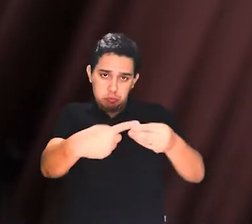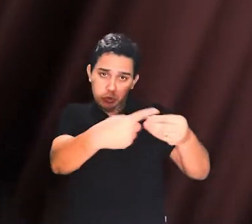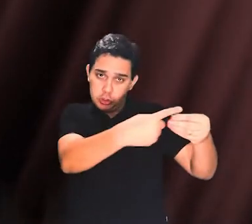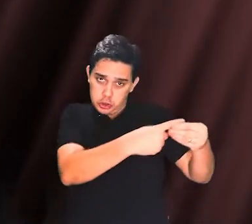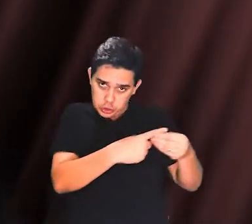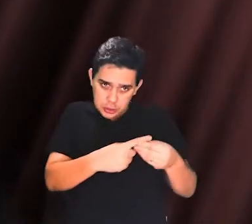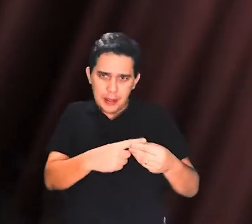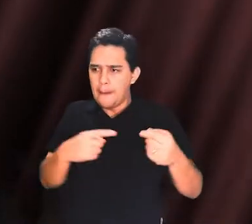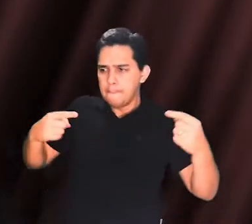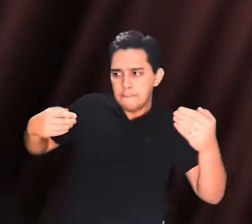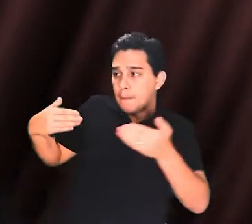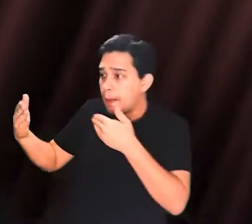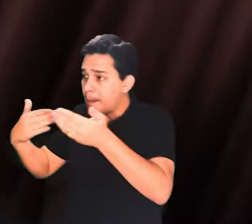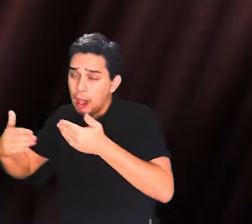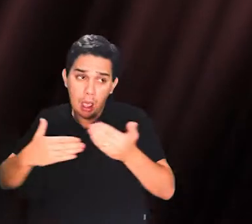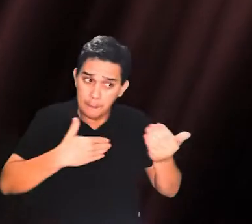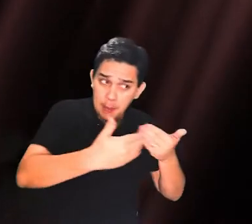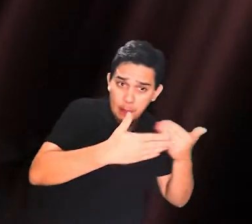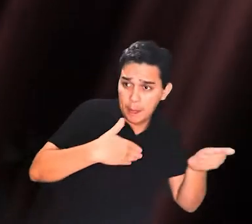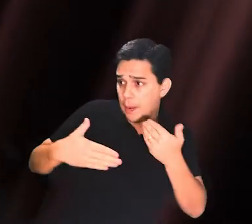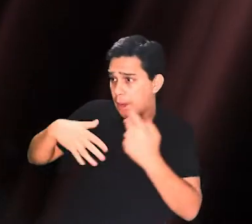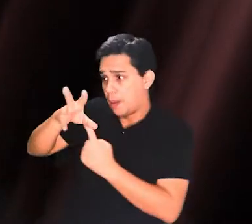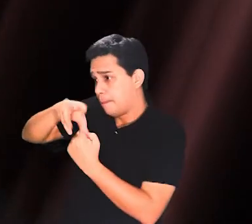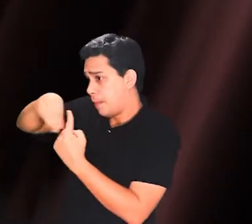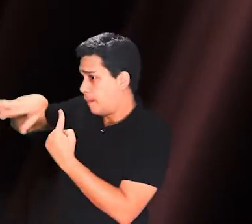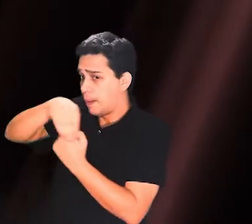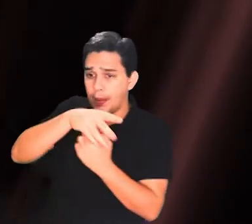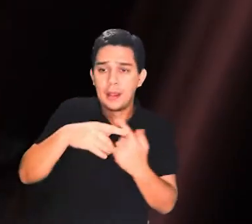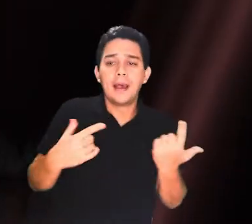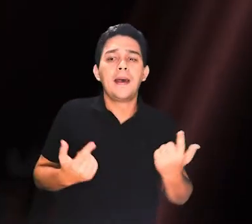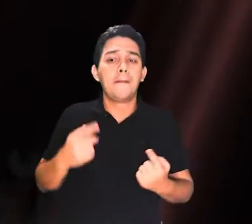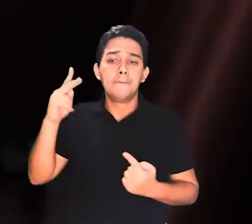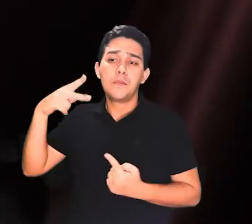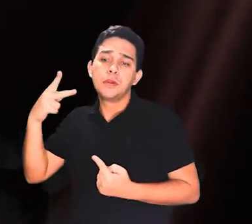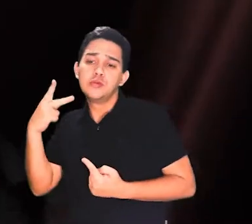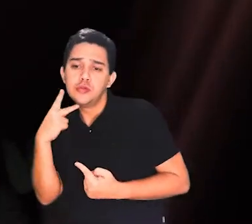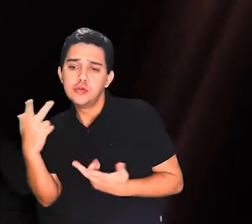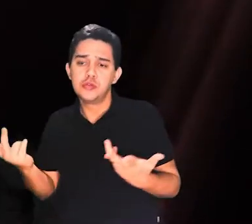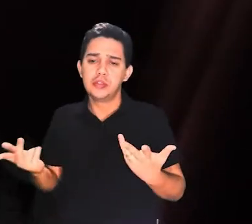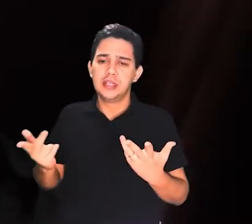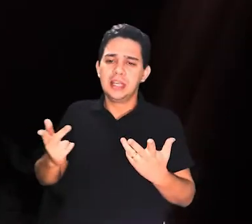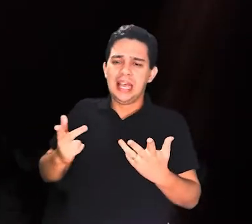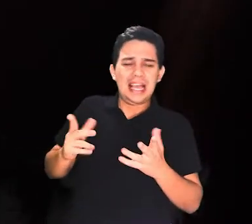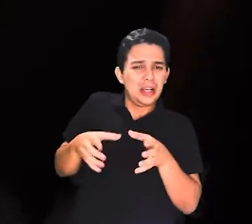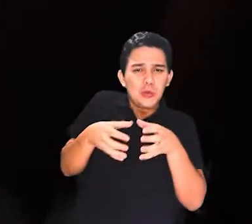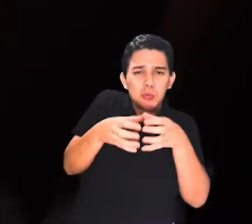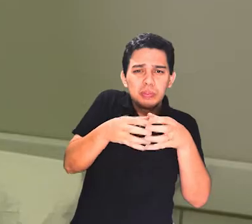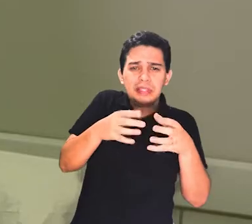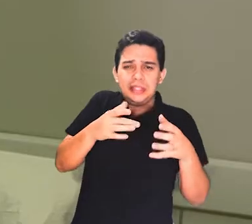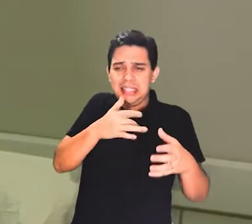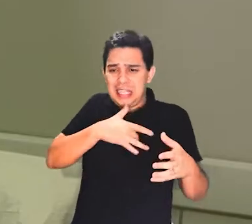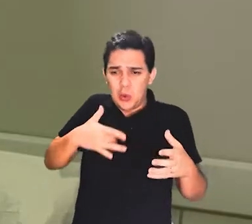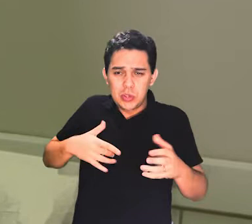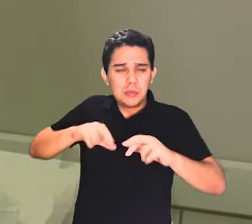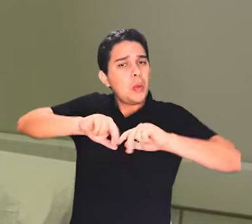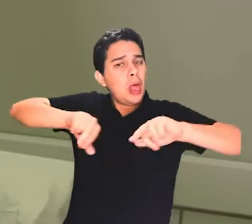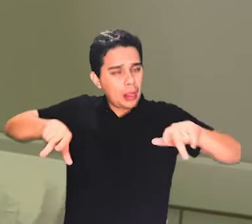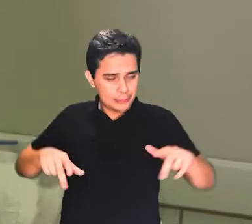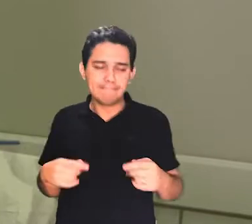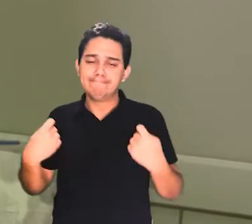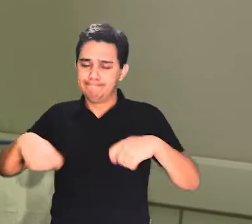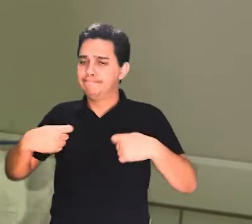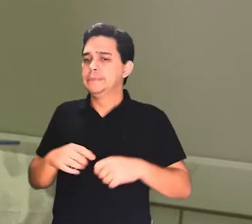rede de assistência e também com outras promotorias, tanto de tutela coletiva quanto de tutela individual. Então, quando você